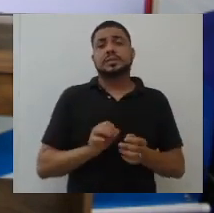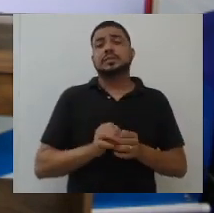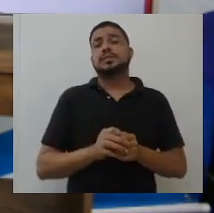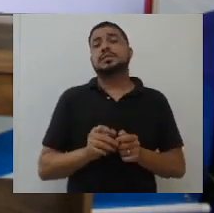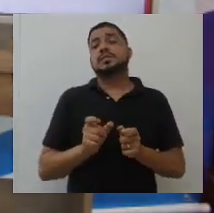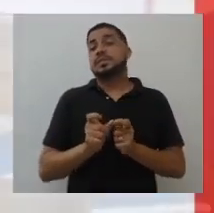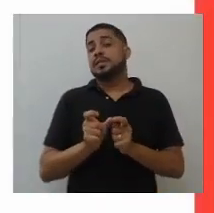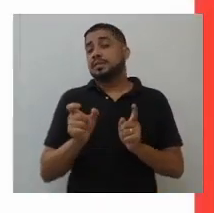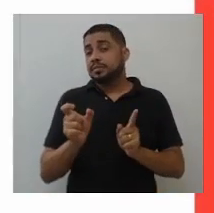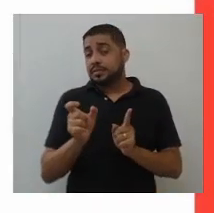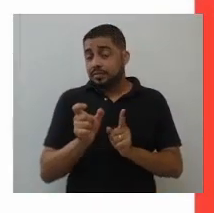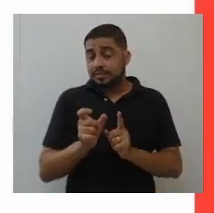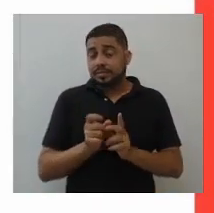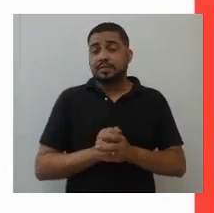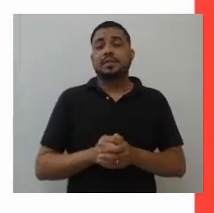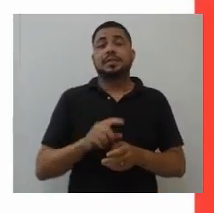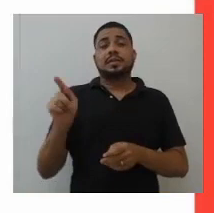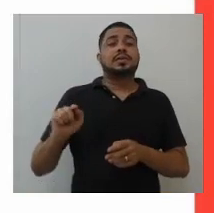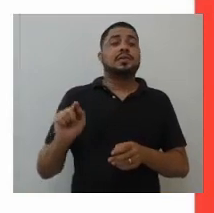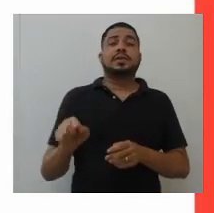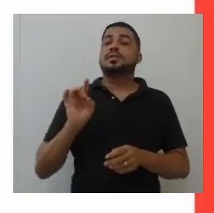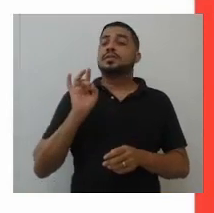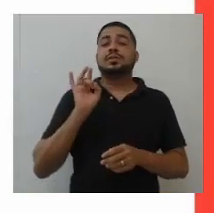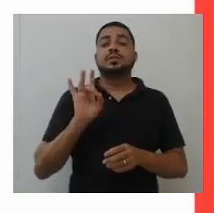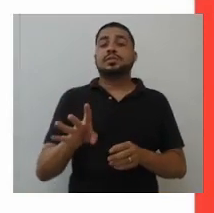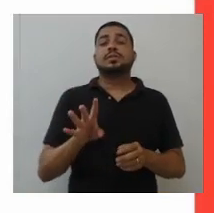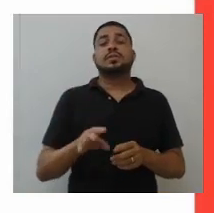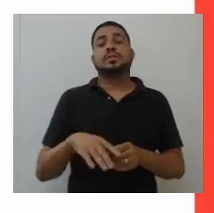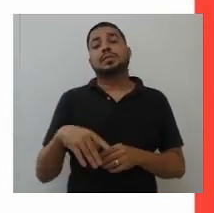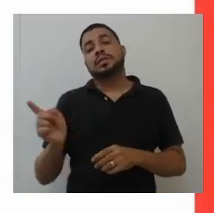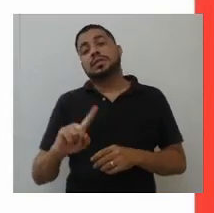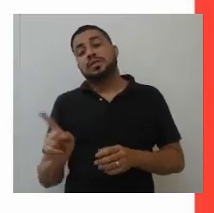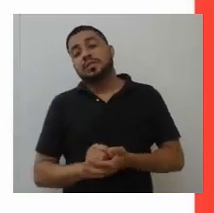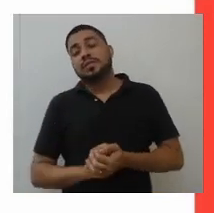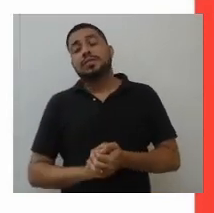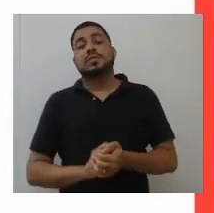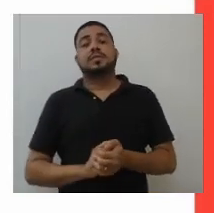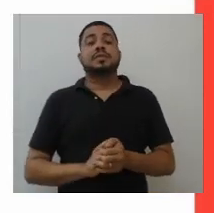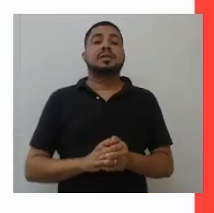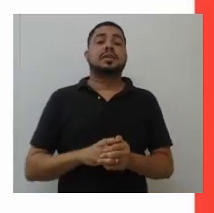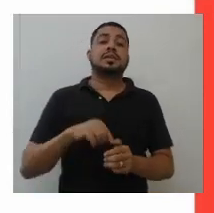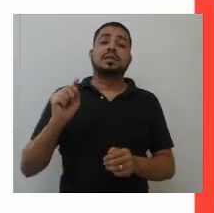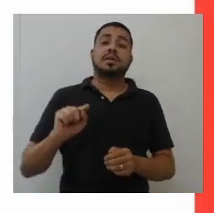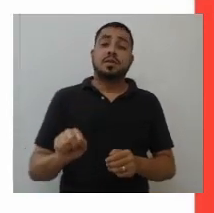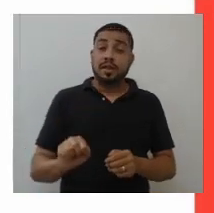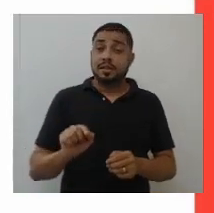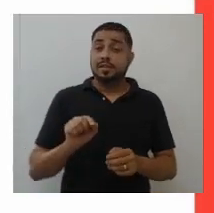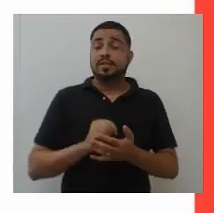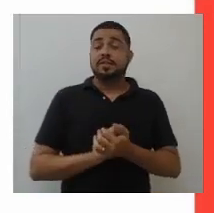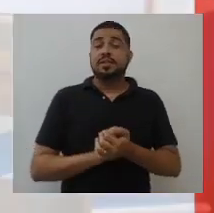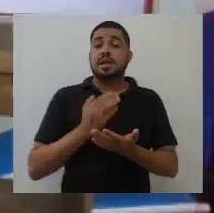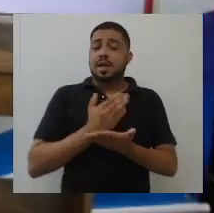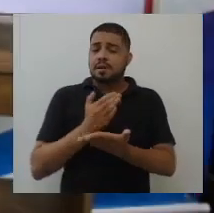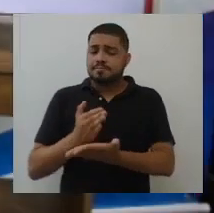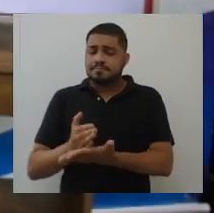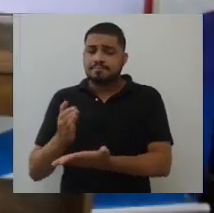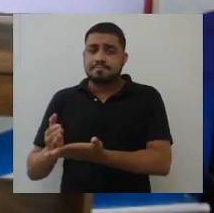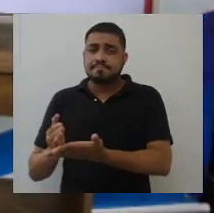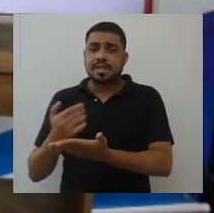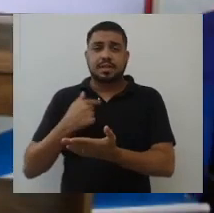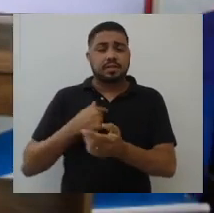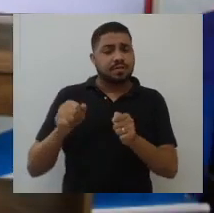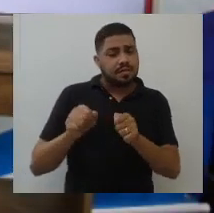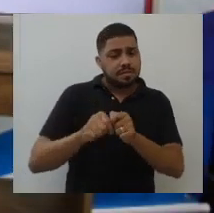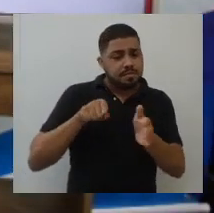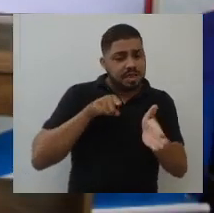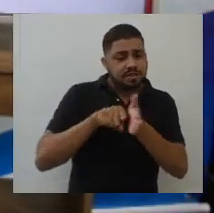na interrogativa. Somente no interrogativo negativo. O interrogativo negativo é aquela parte que eu faço uma